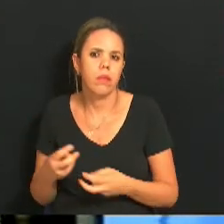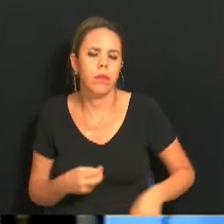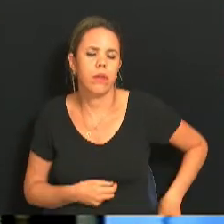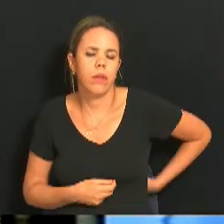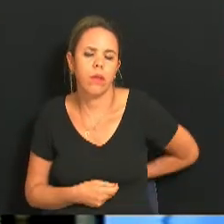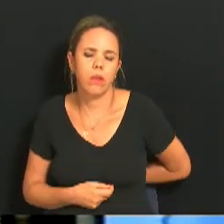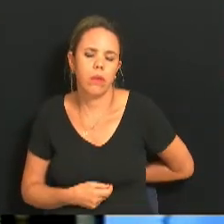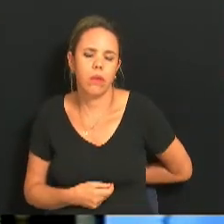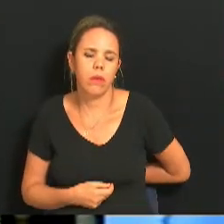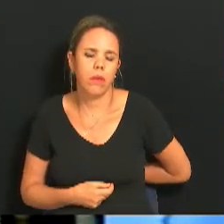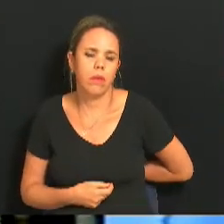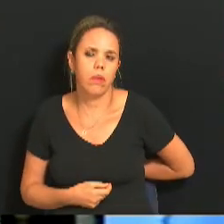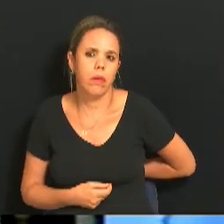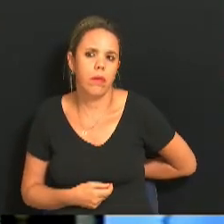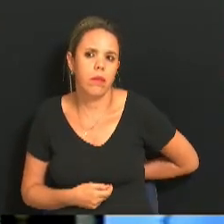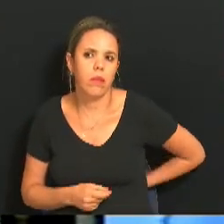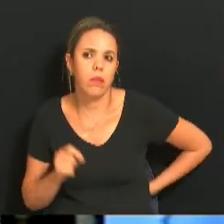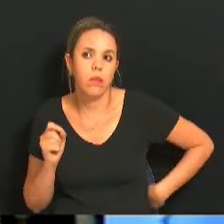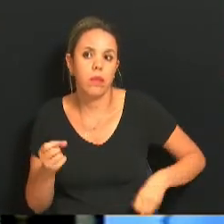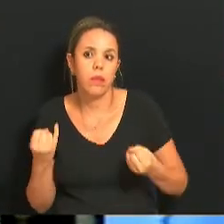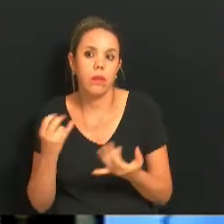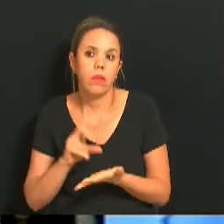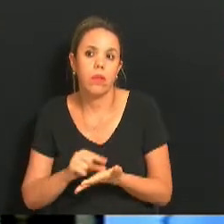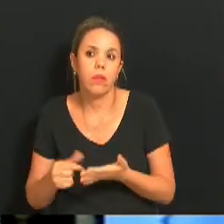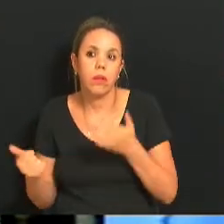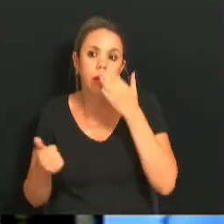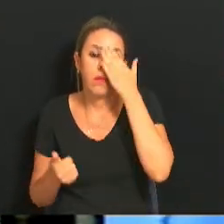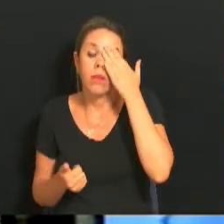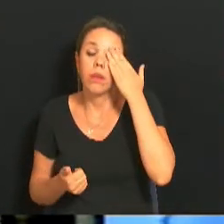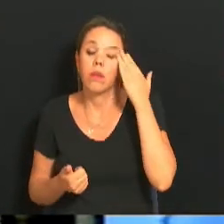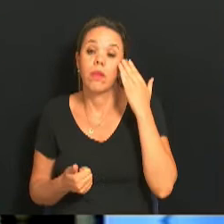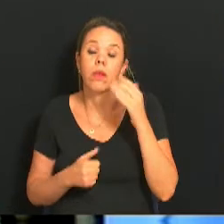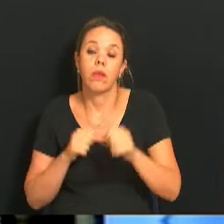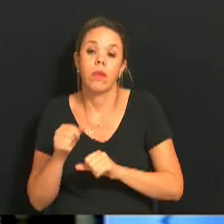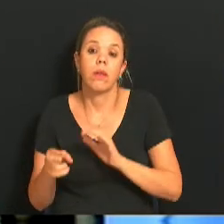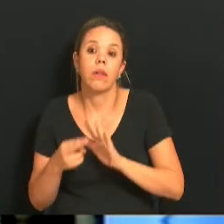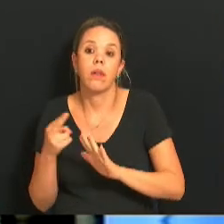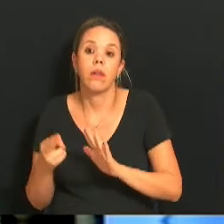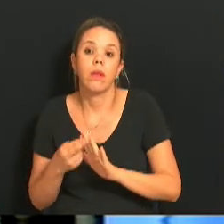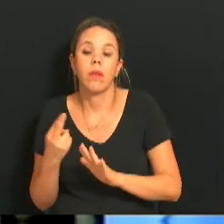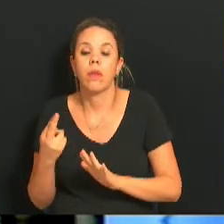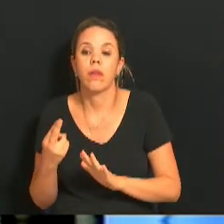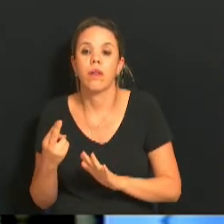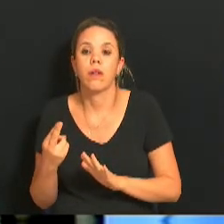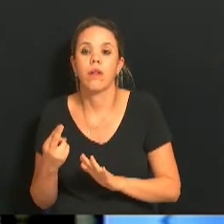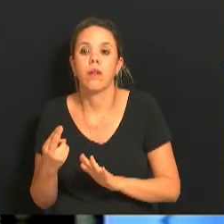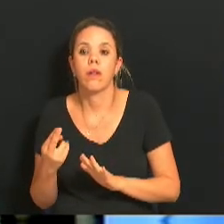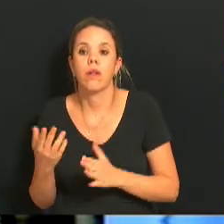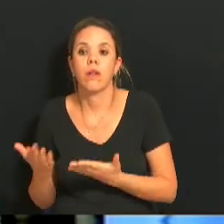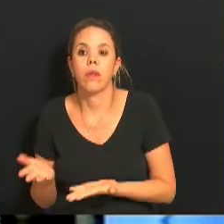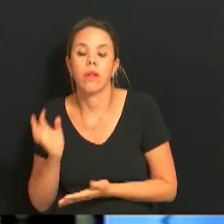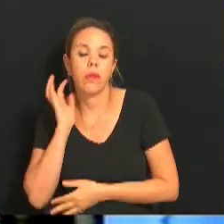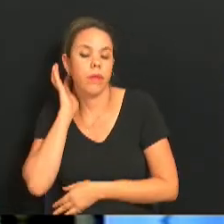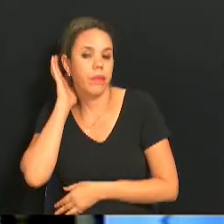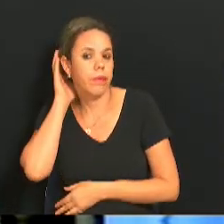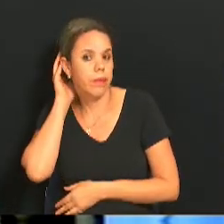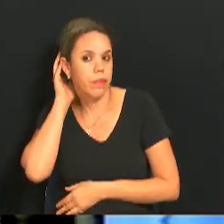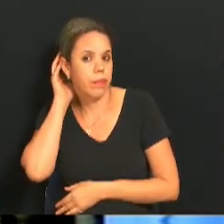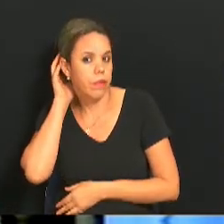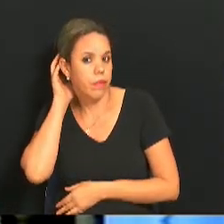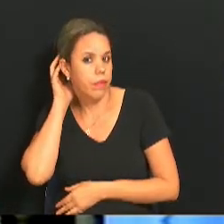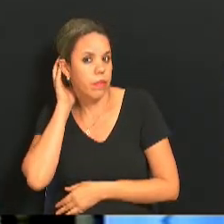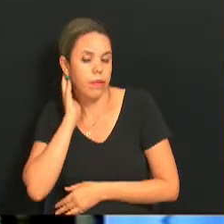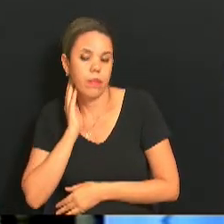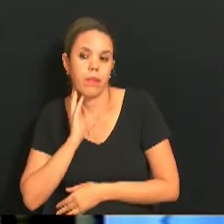né é o que diz o artigo 1º da resolução então ficam bombados né aqui os